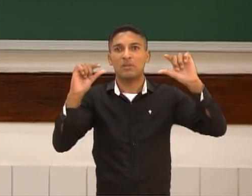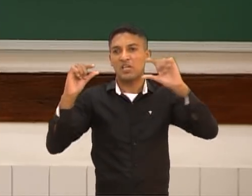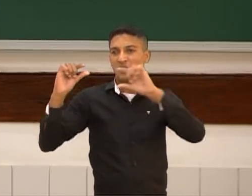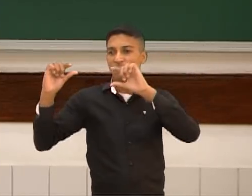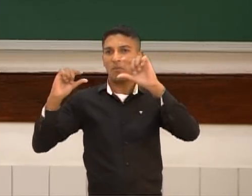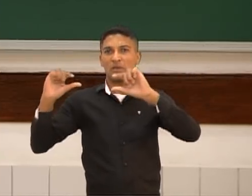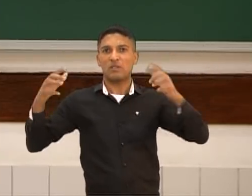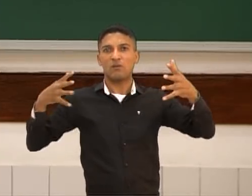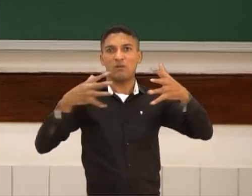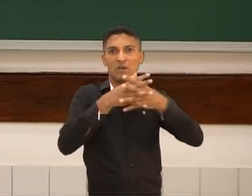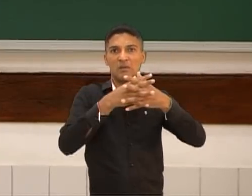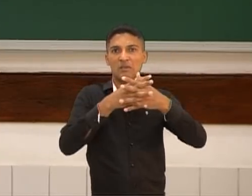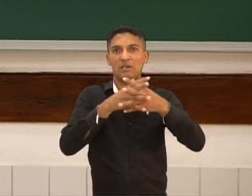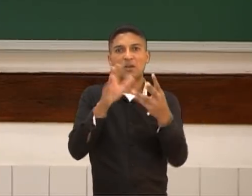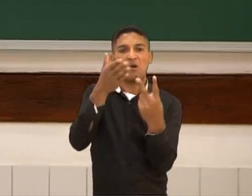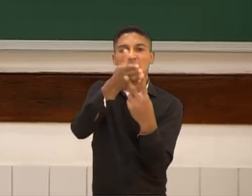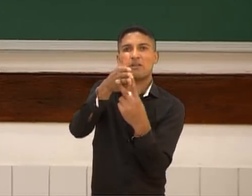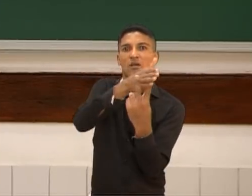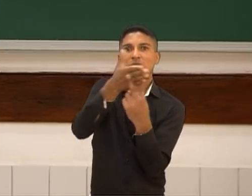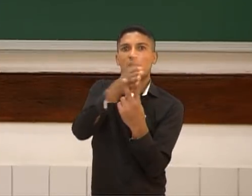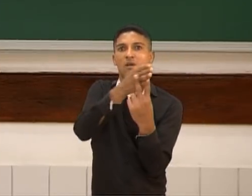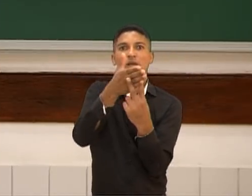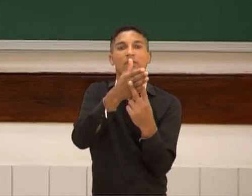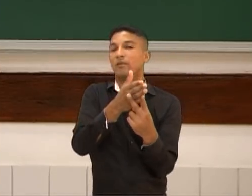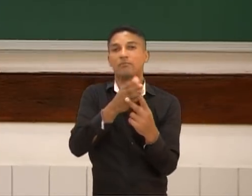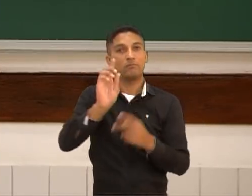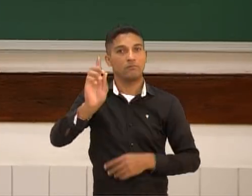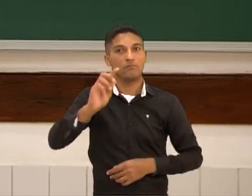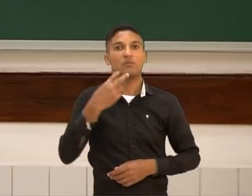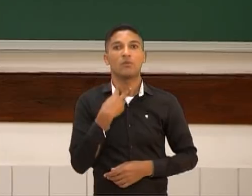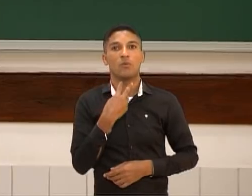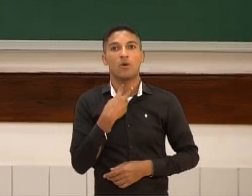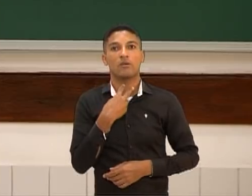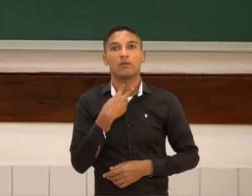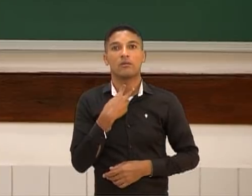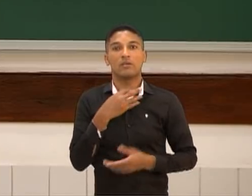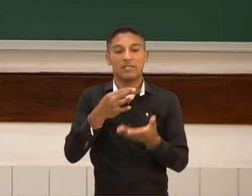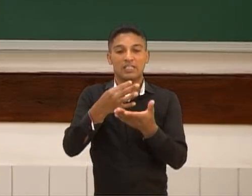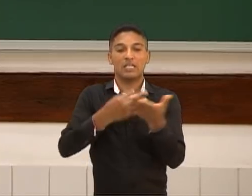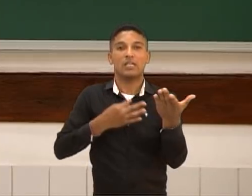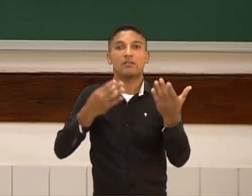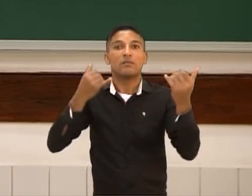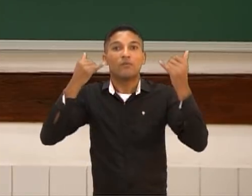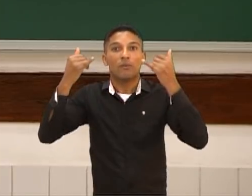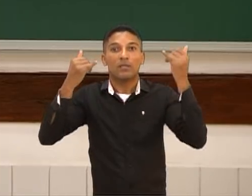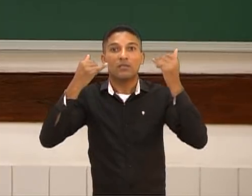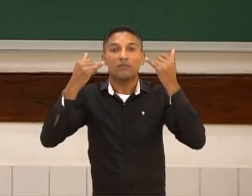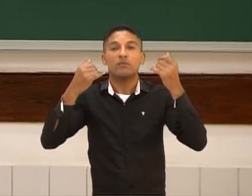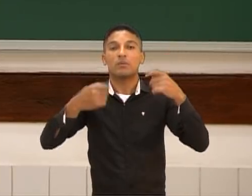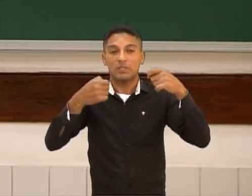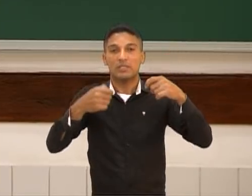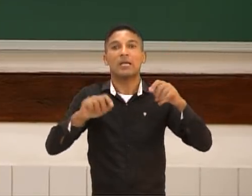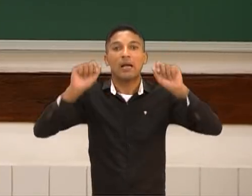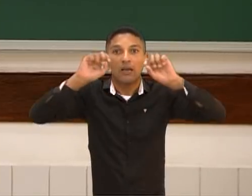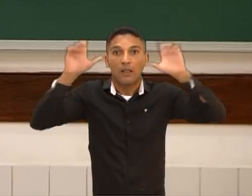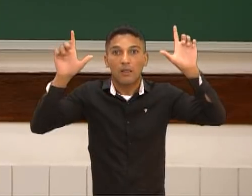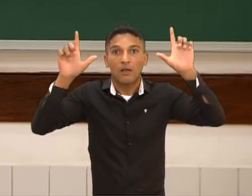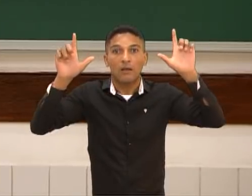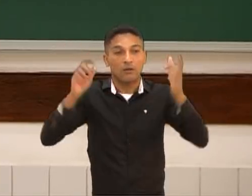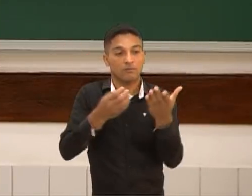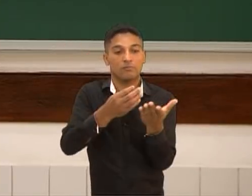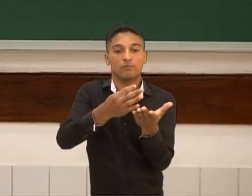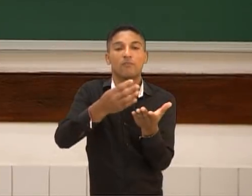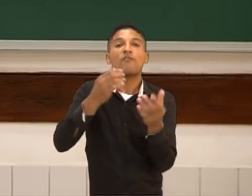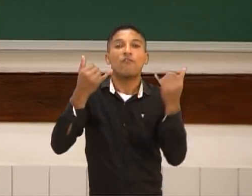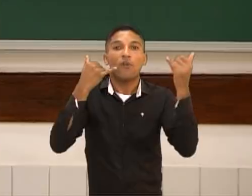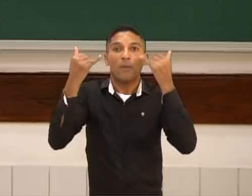clara, bem concisa, bem objetiva, com bastante coerência, né? Evitar, então, duplicidade de sentidos, certo? Então, a